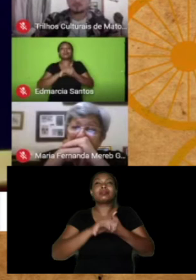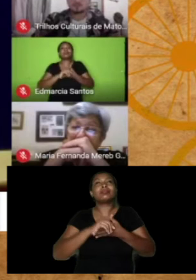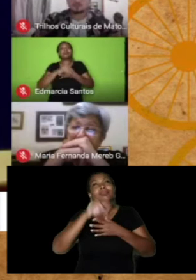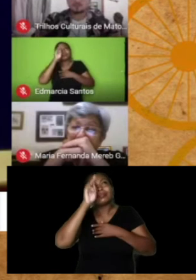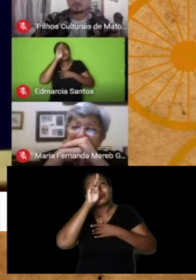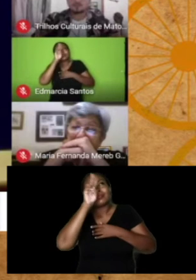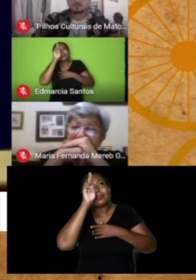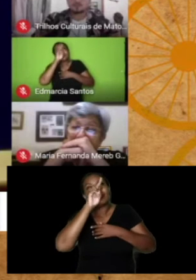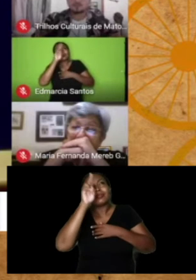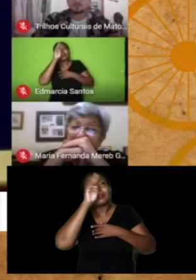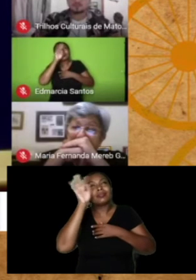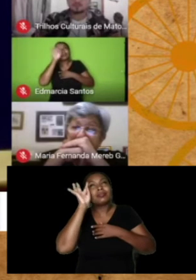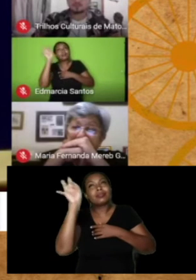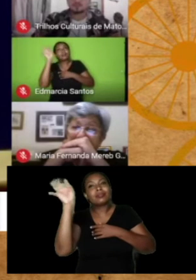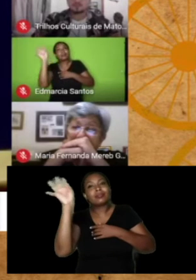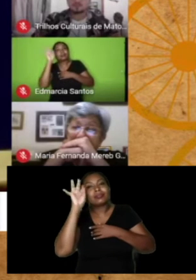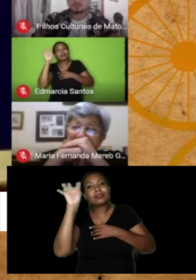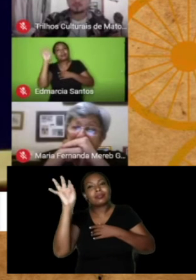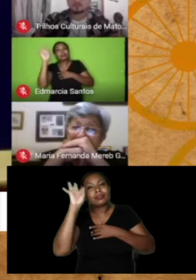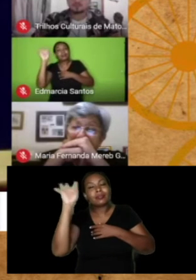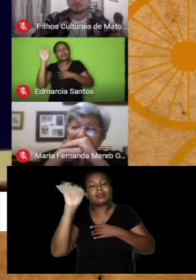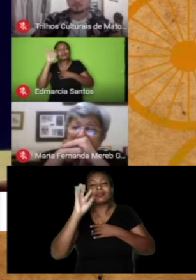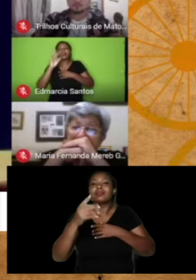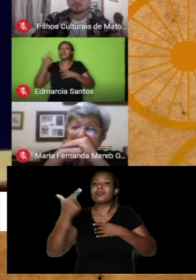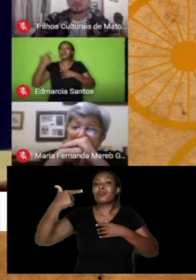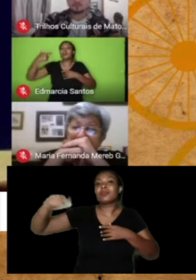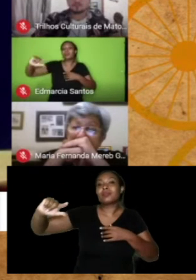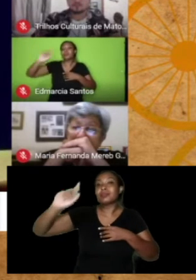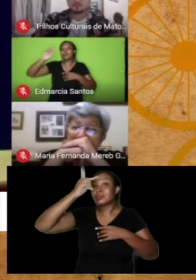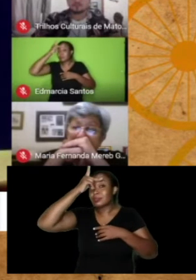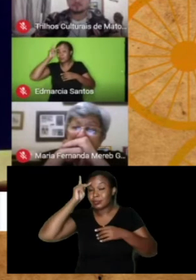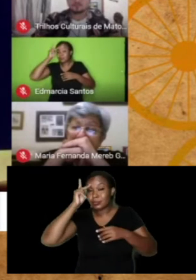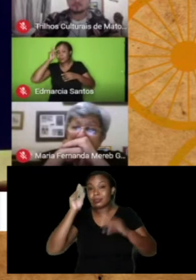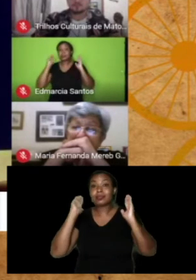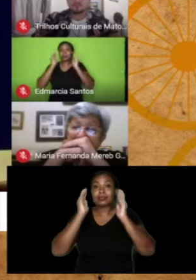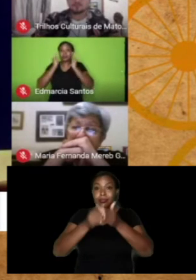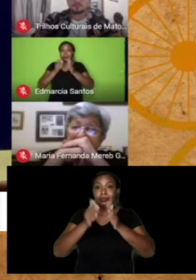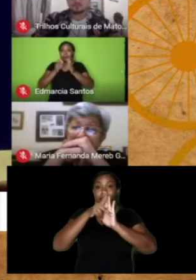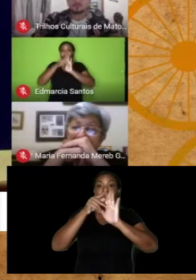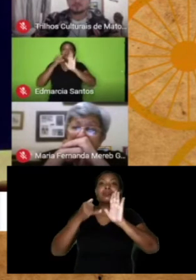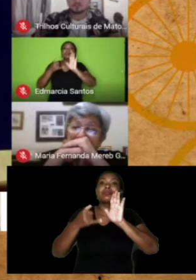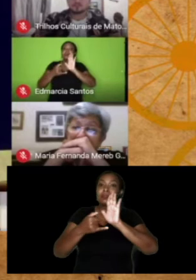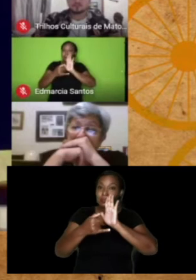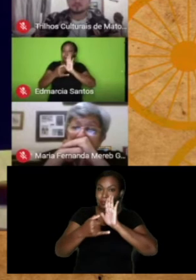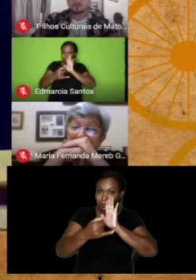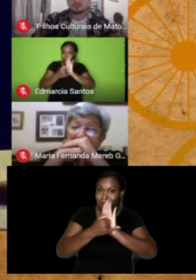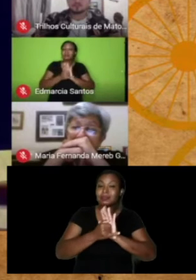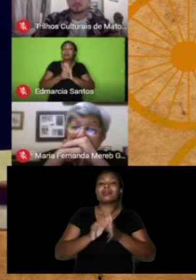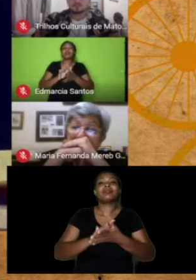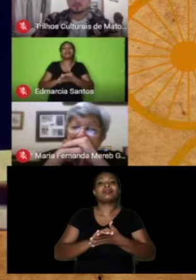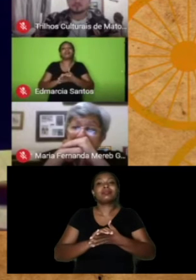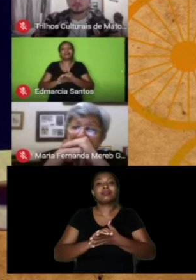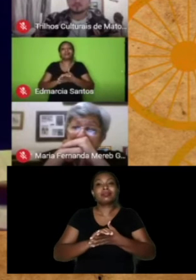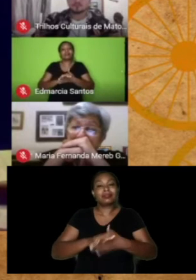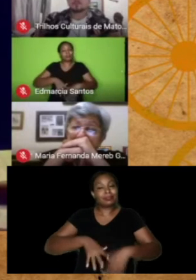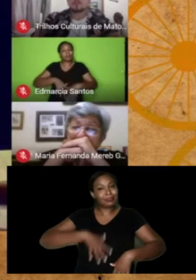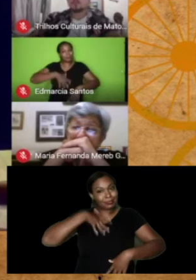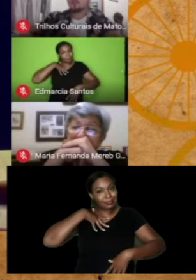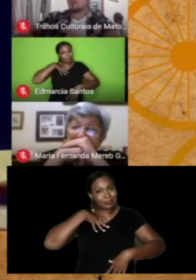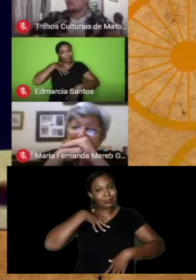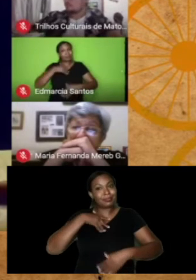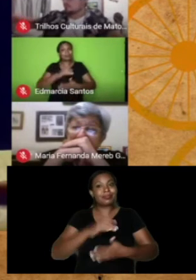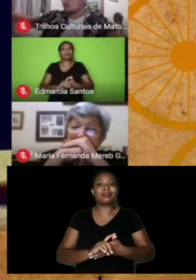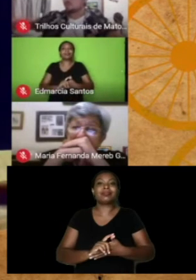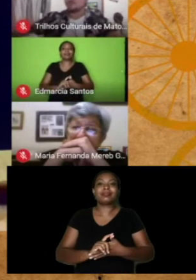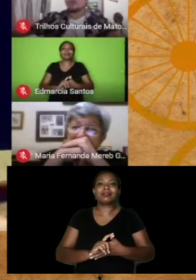lembradas por muita gente, inclusive neste projeto. Fiquei muito honrado de ver que ela foi citada.